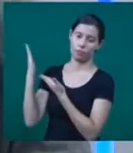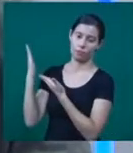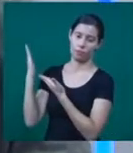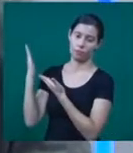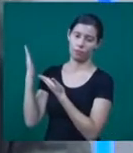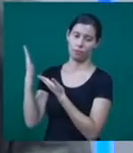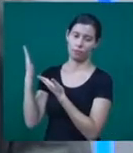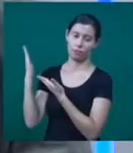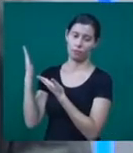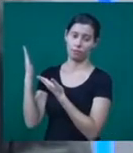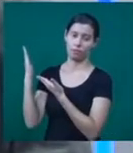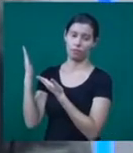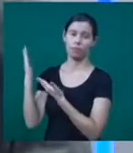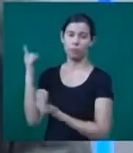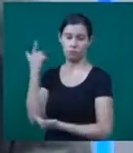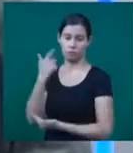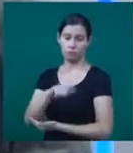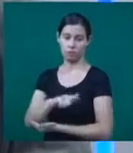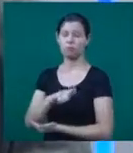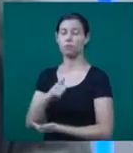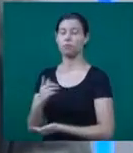f7.com.br. Vamos repetir o site então?